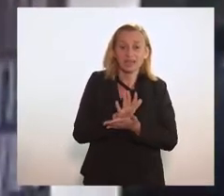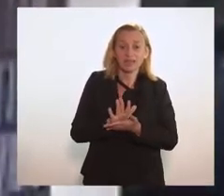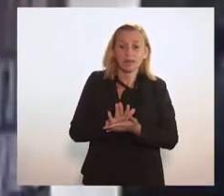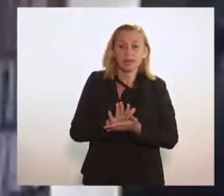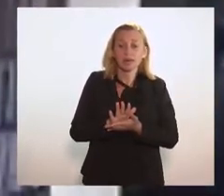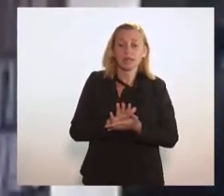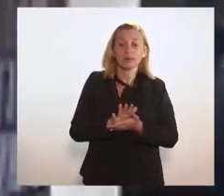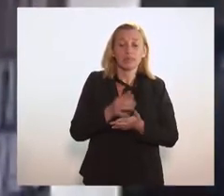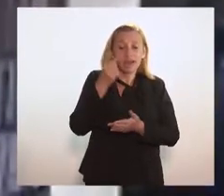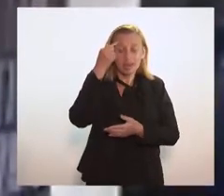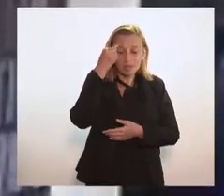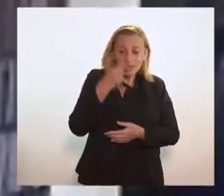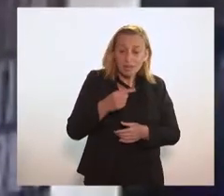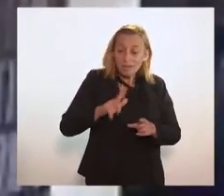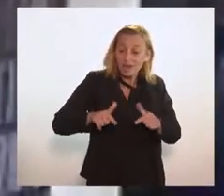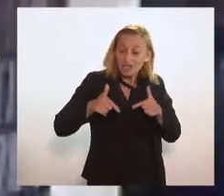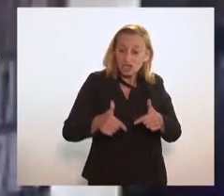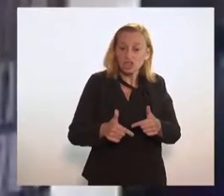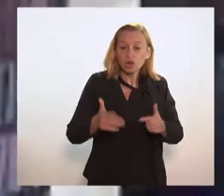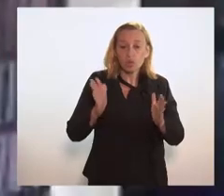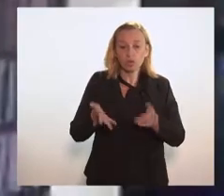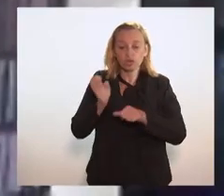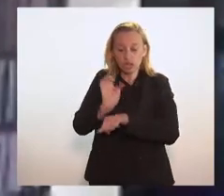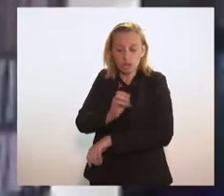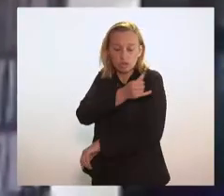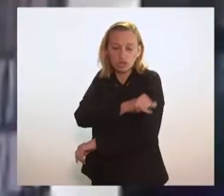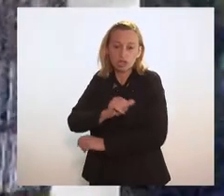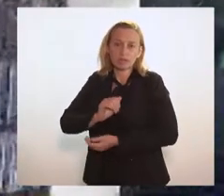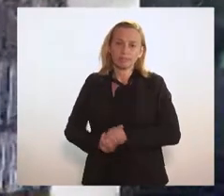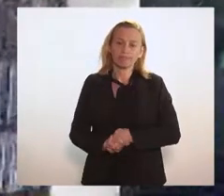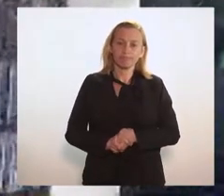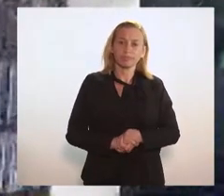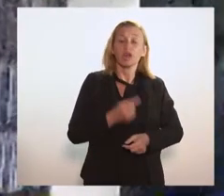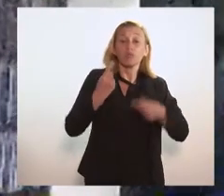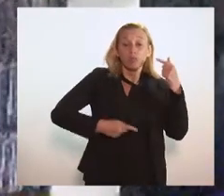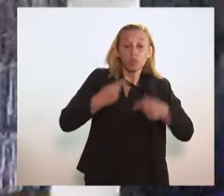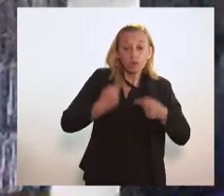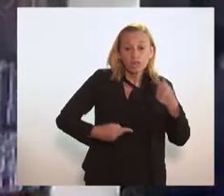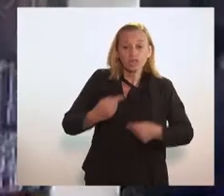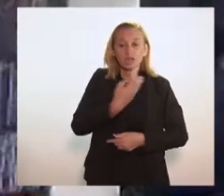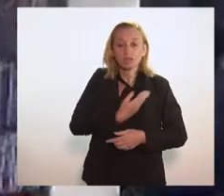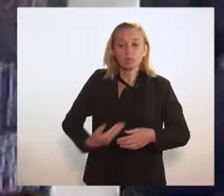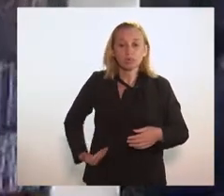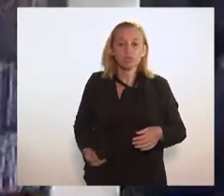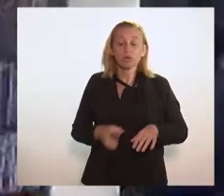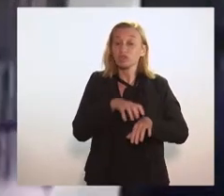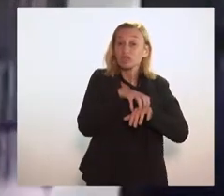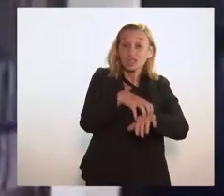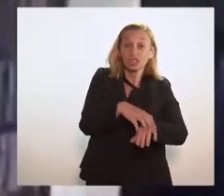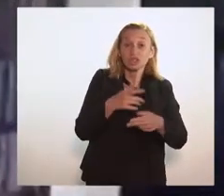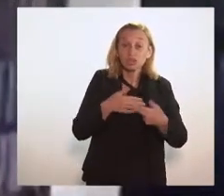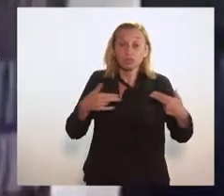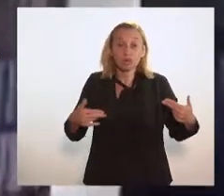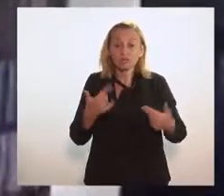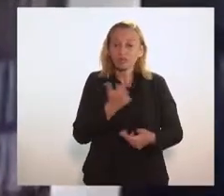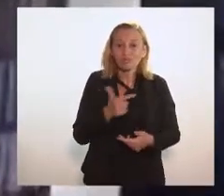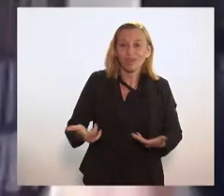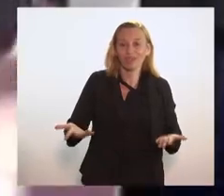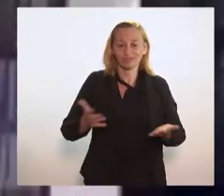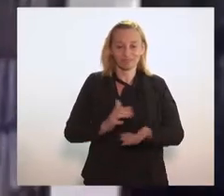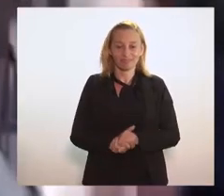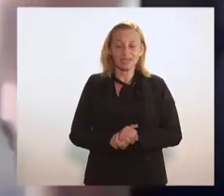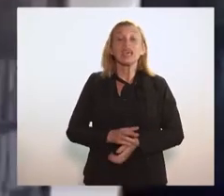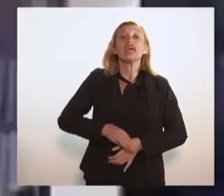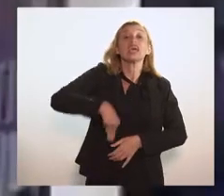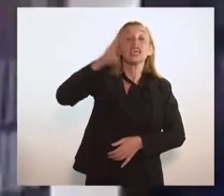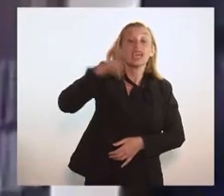hoje no estado do Rio de Janeiro sobre a política pública de transporte. Não tem comando. Quem